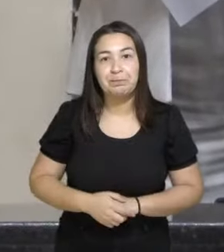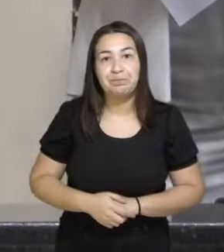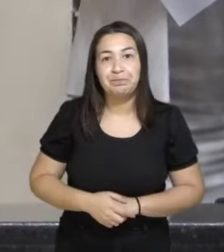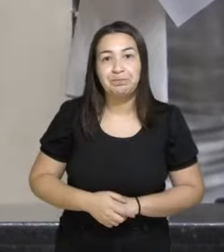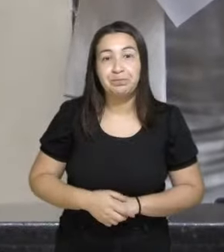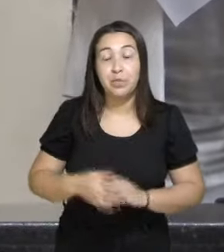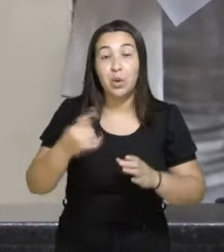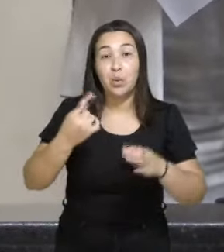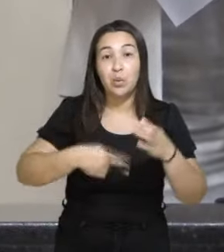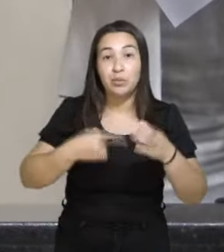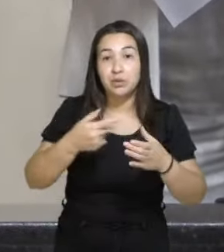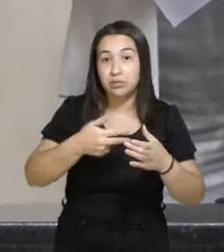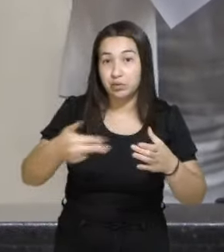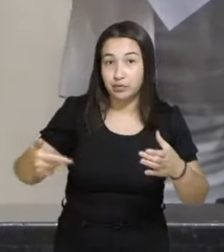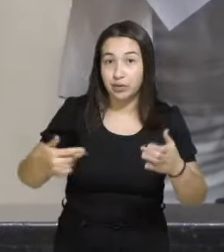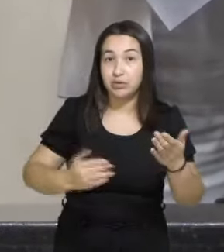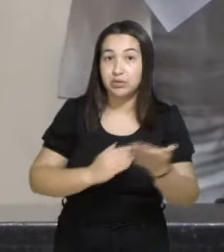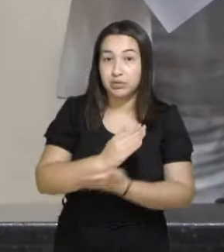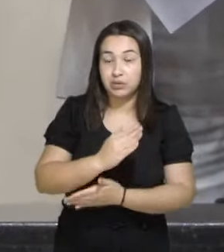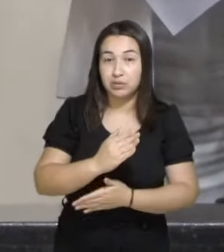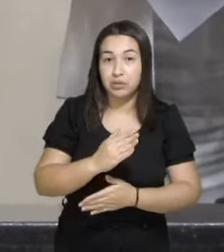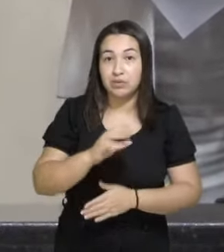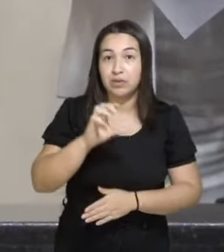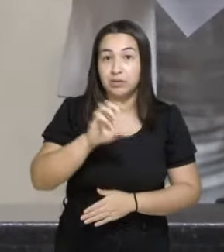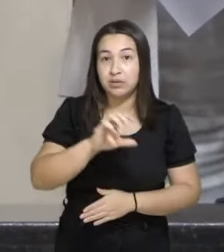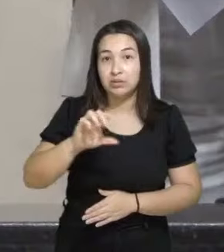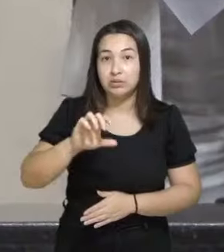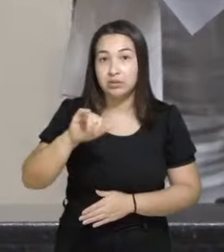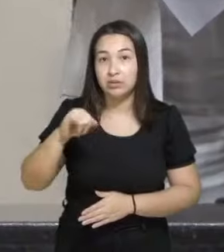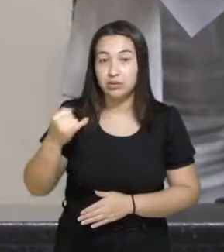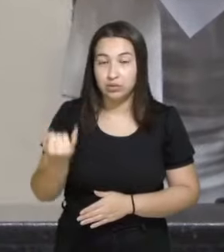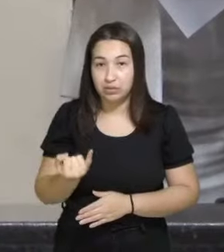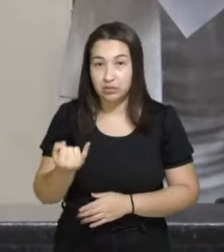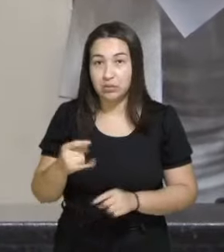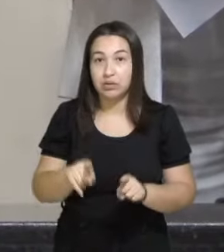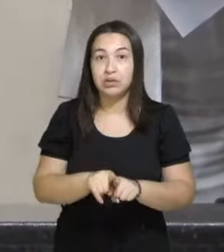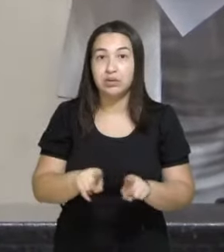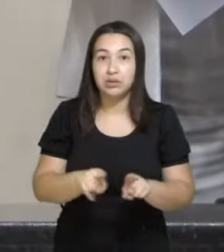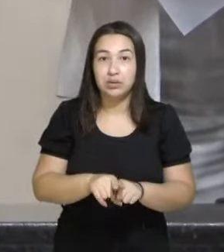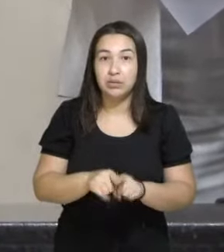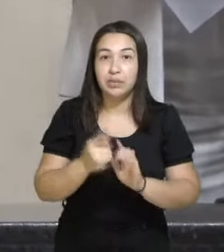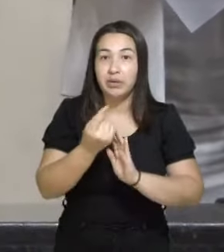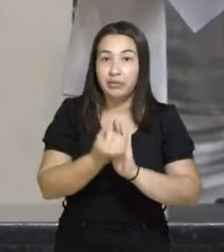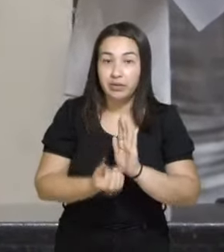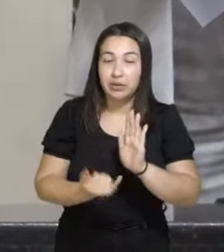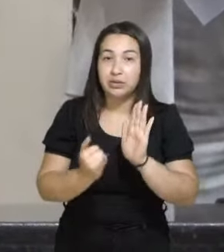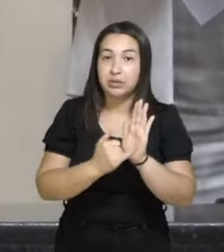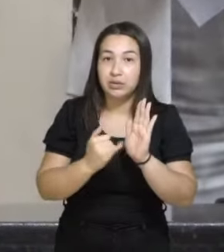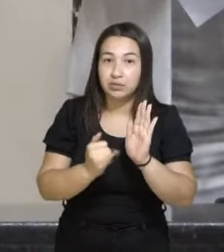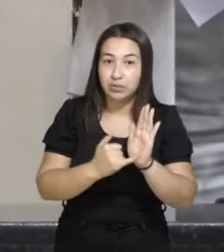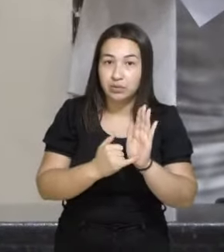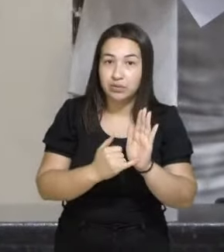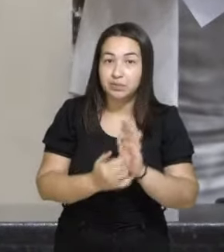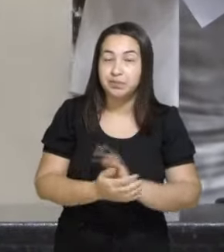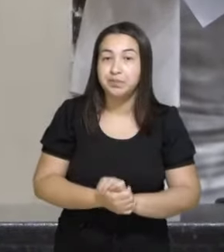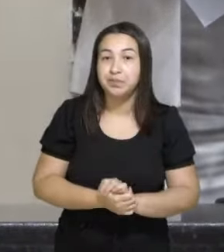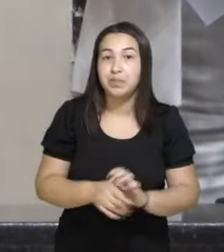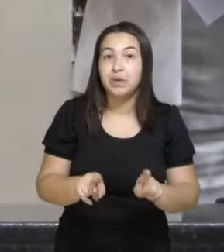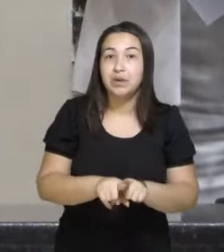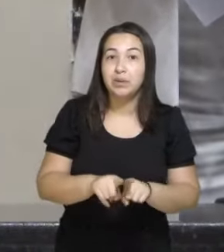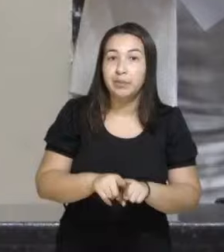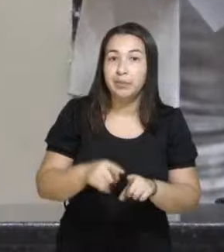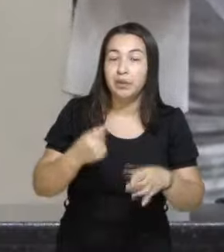de Constituição e Justiça, Relatoria deputado Napoleão Bernardes, Comissão de Finanças e Tributação, Relatoria deputada Luciane Carminati, Comissão de